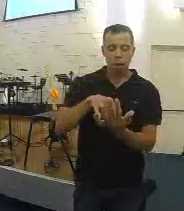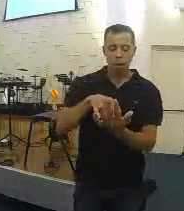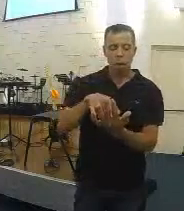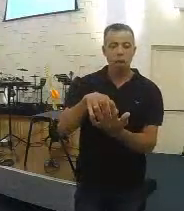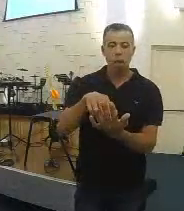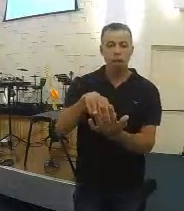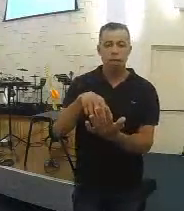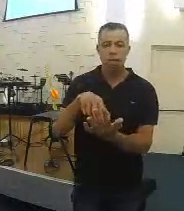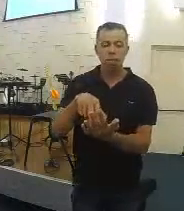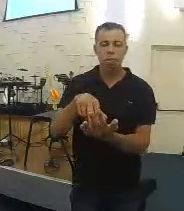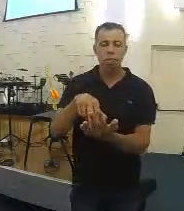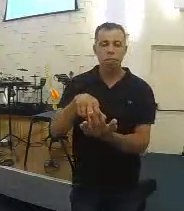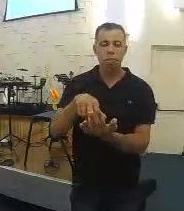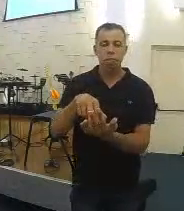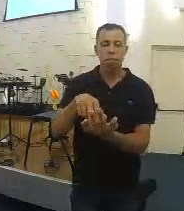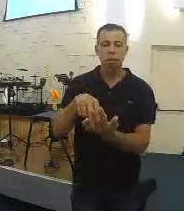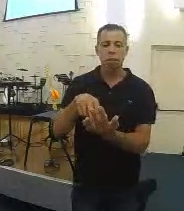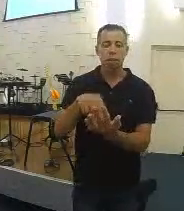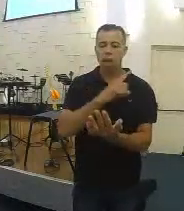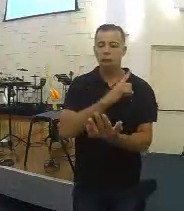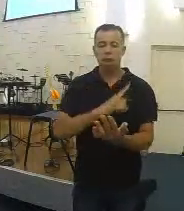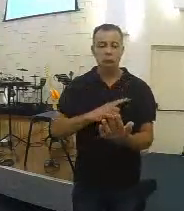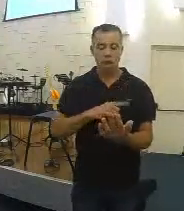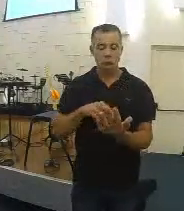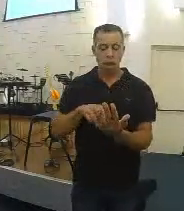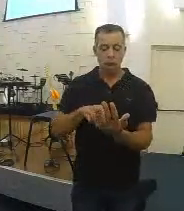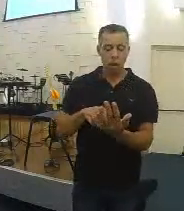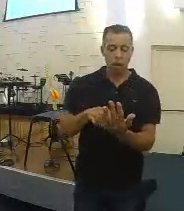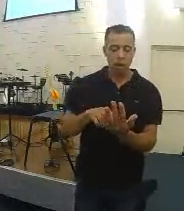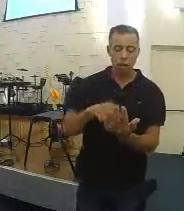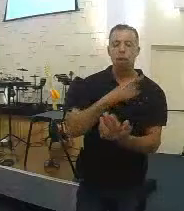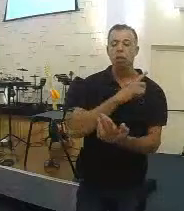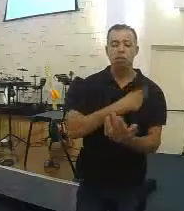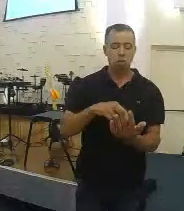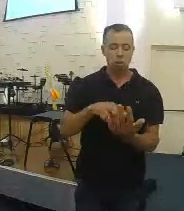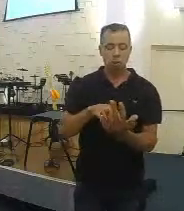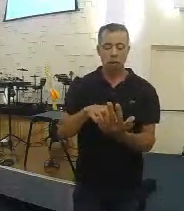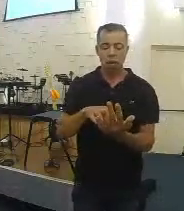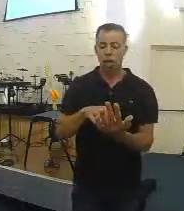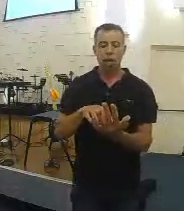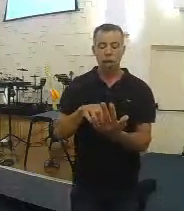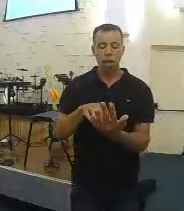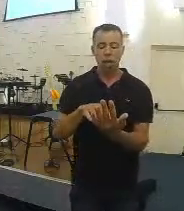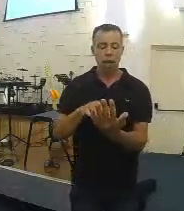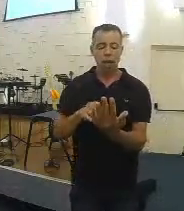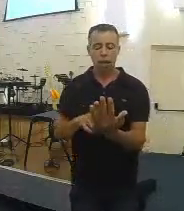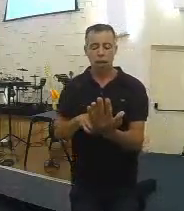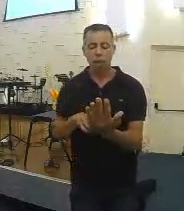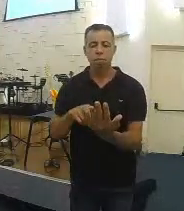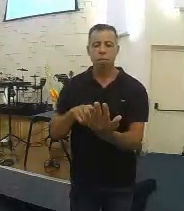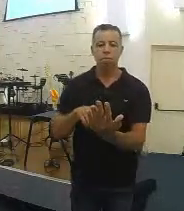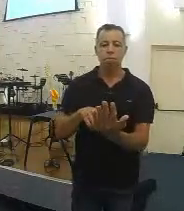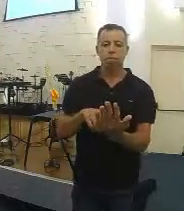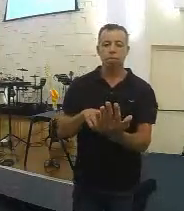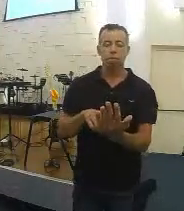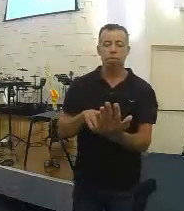Divinópolis que atravessam a rua olhando para o celular. Não são poucas. Como alguém já disse, morre e nem